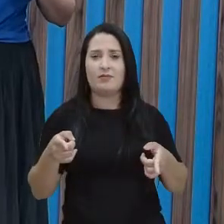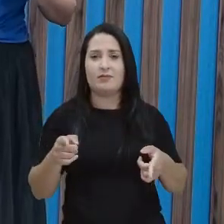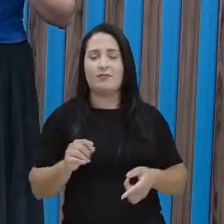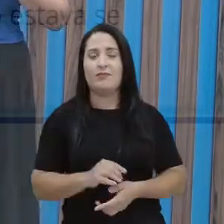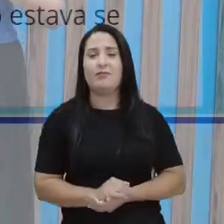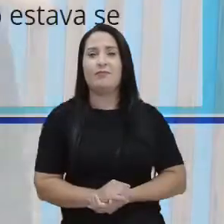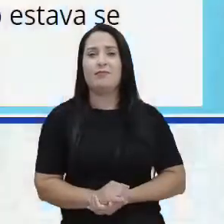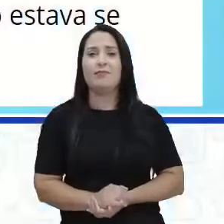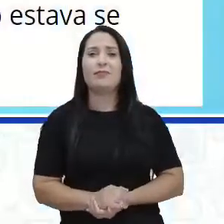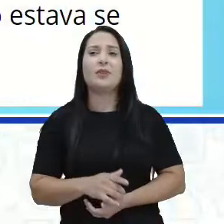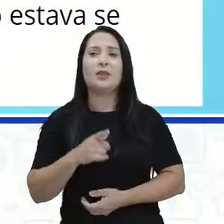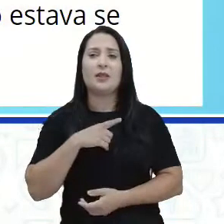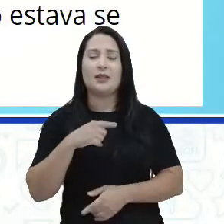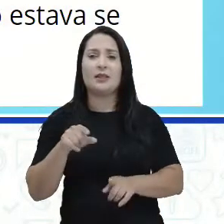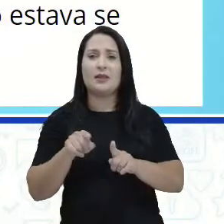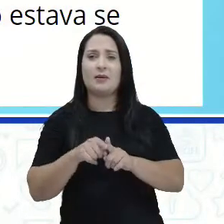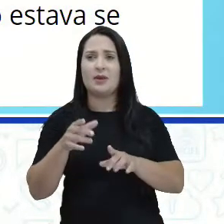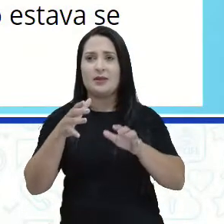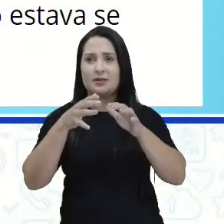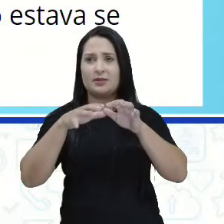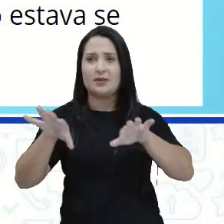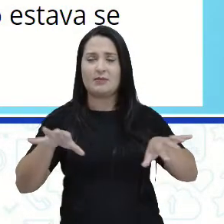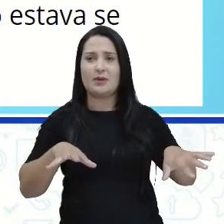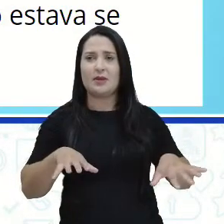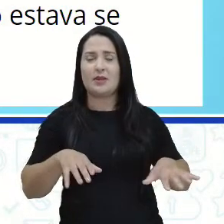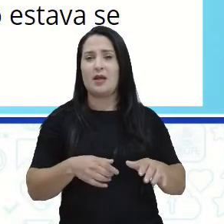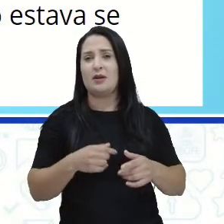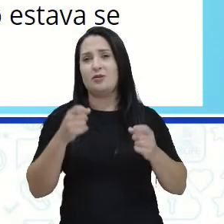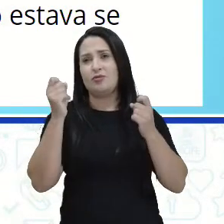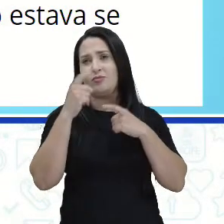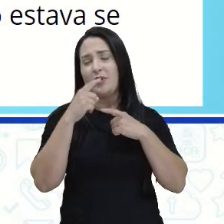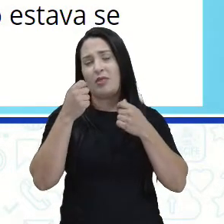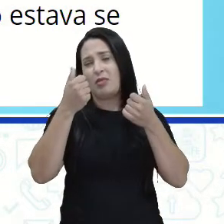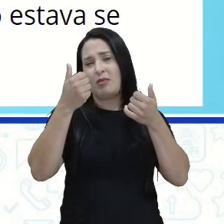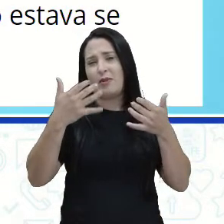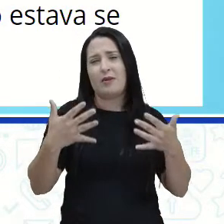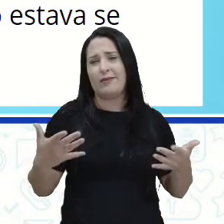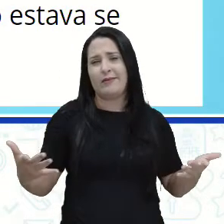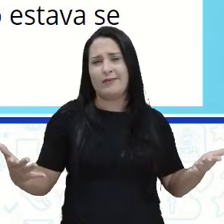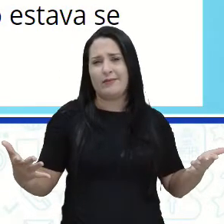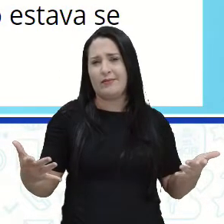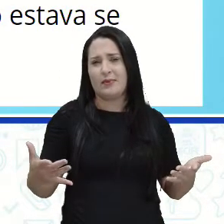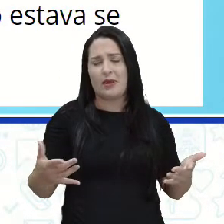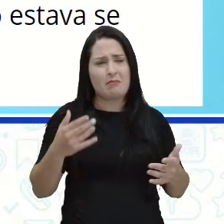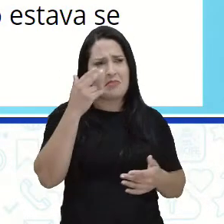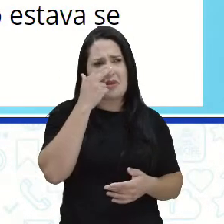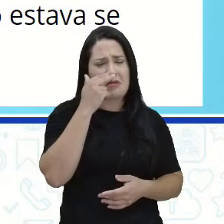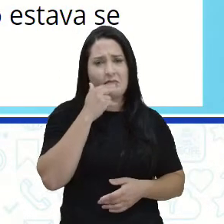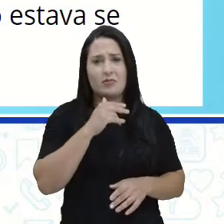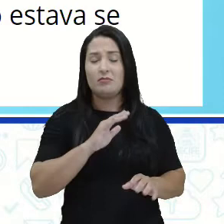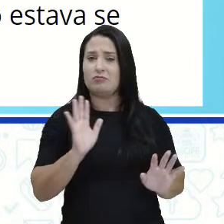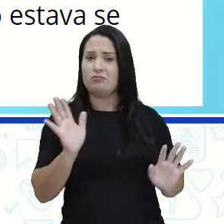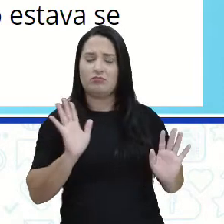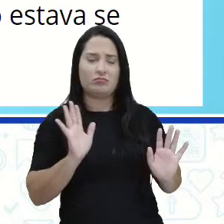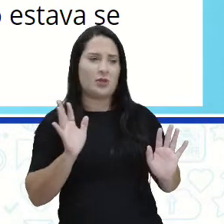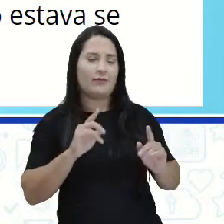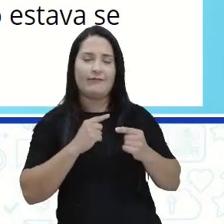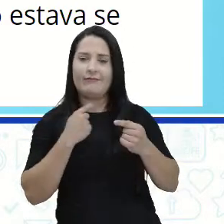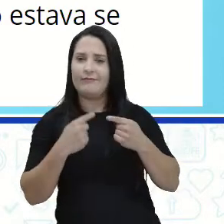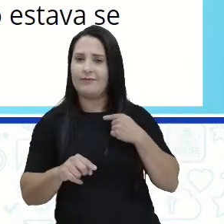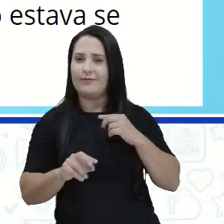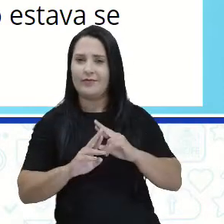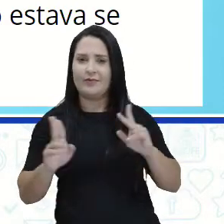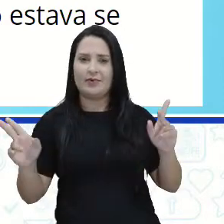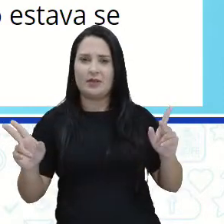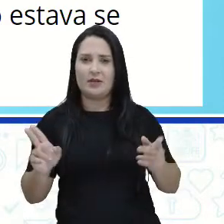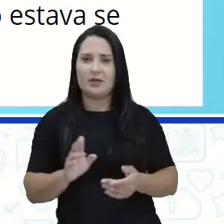tem também separar expressões explicativas. Aí você vai dizer, mas não é a mesma coisa? E eu vou dizer a vocês que não é. Uma